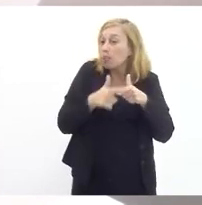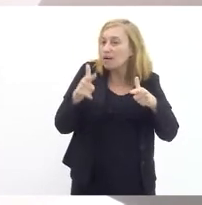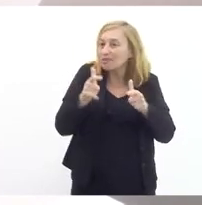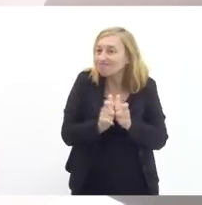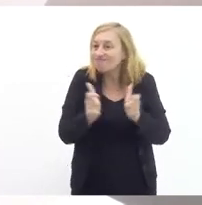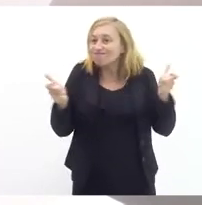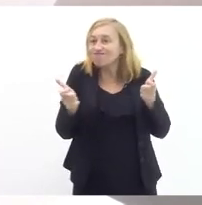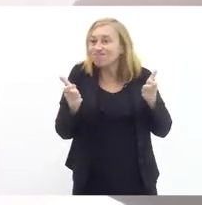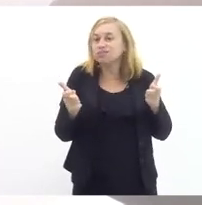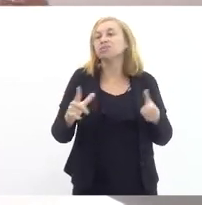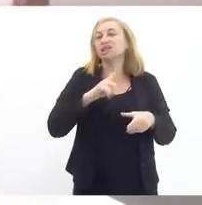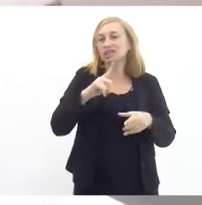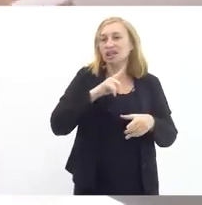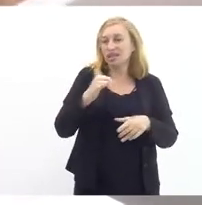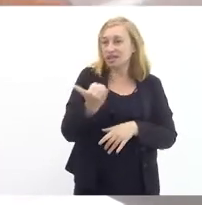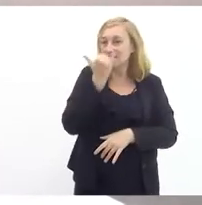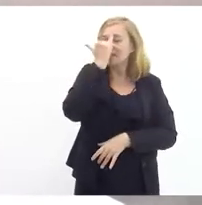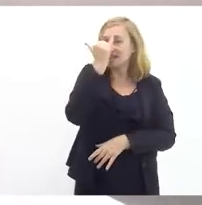de acidentes na plataforma?